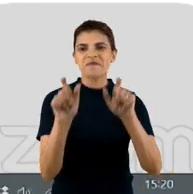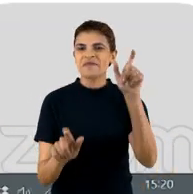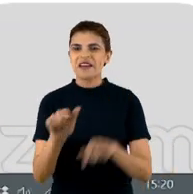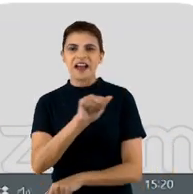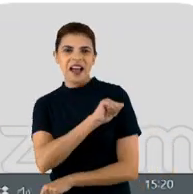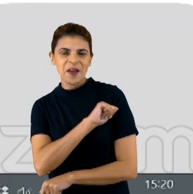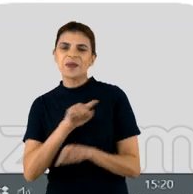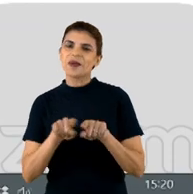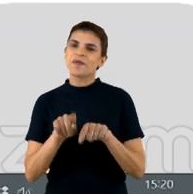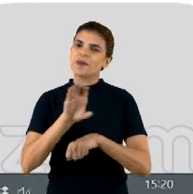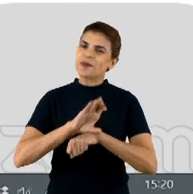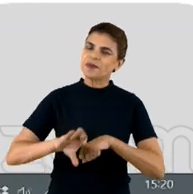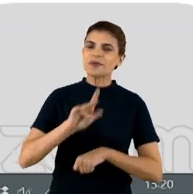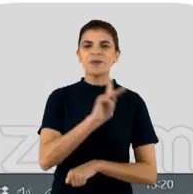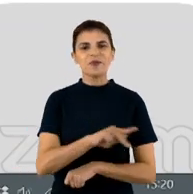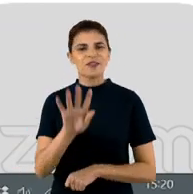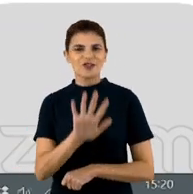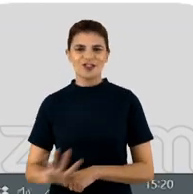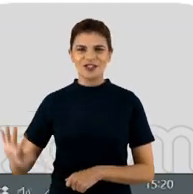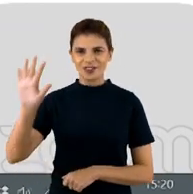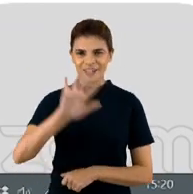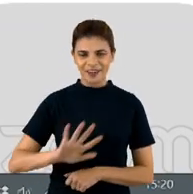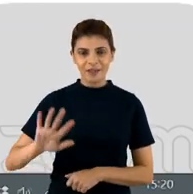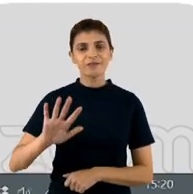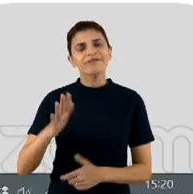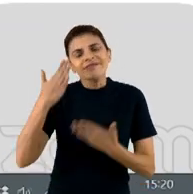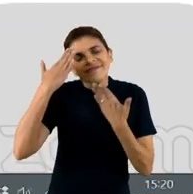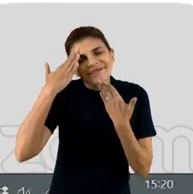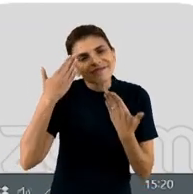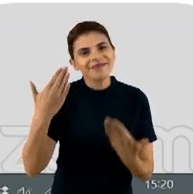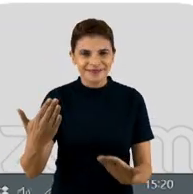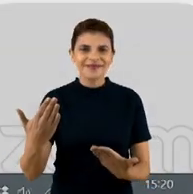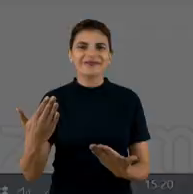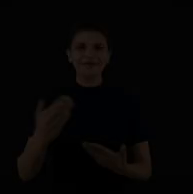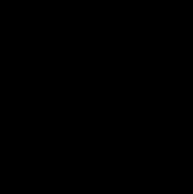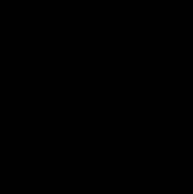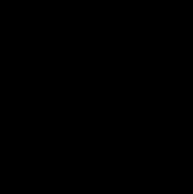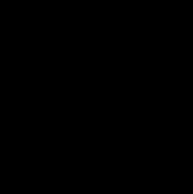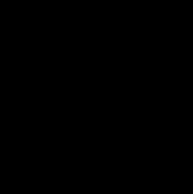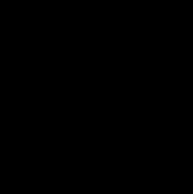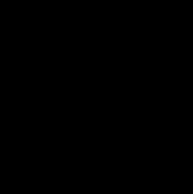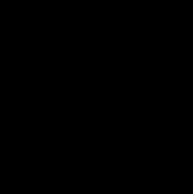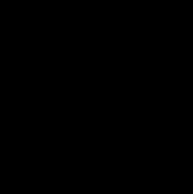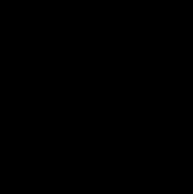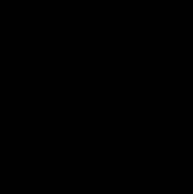com o desempenho de todos e do curso, do modo geral. Muito obrigado.